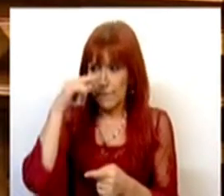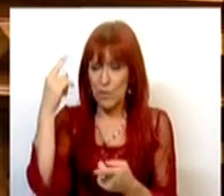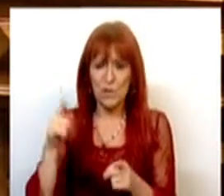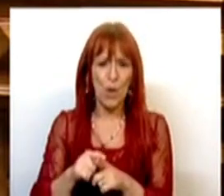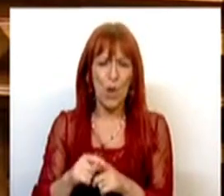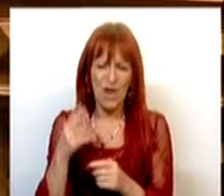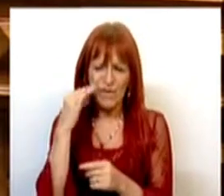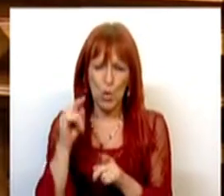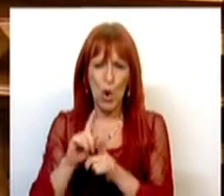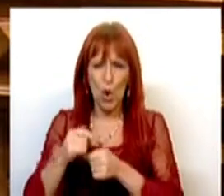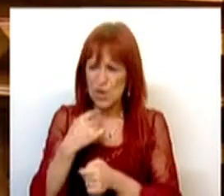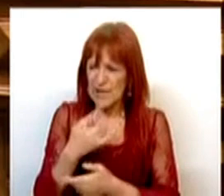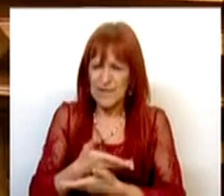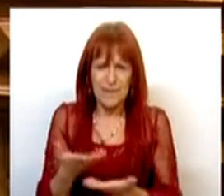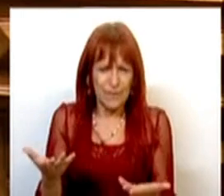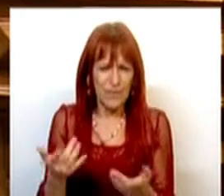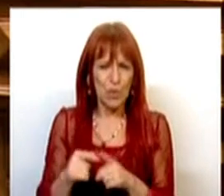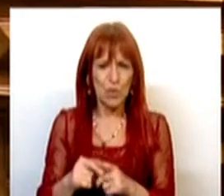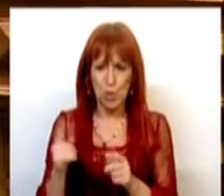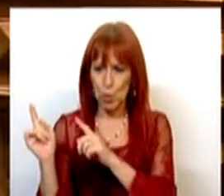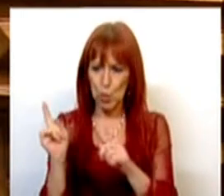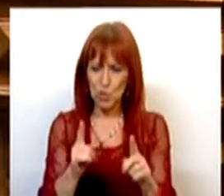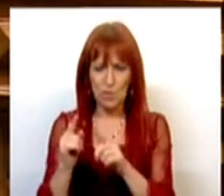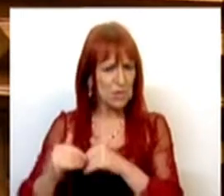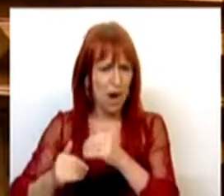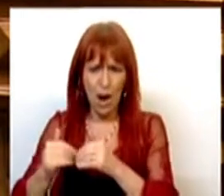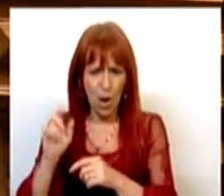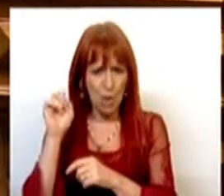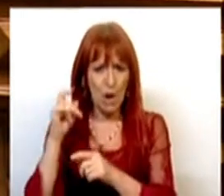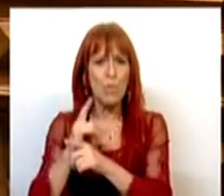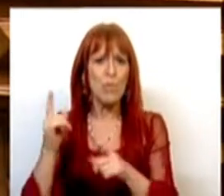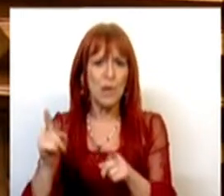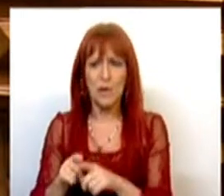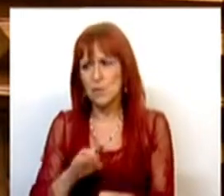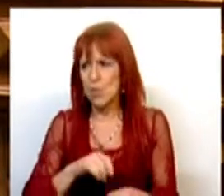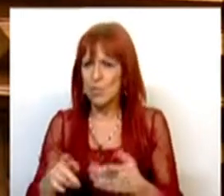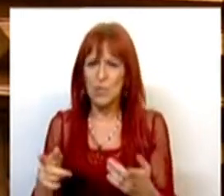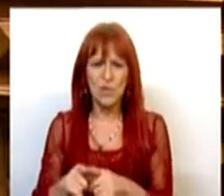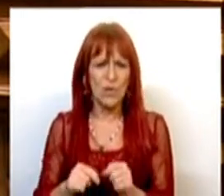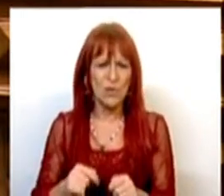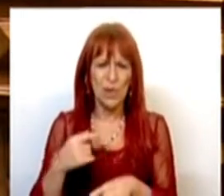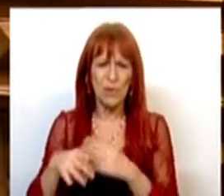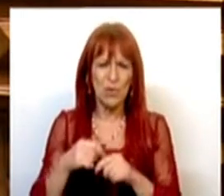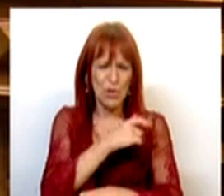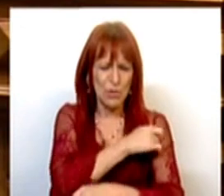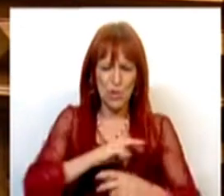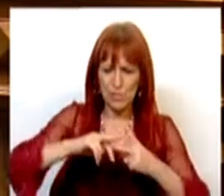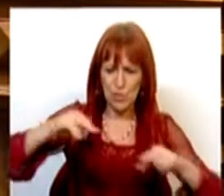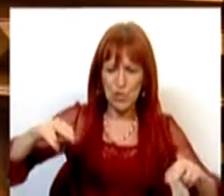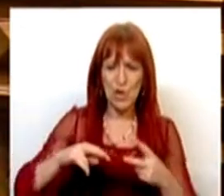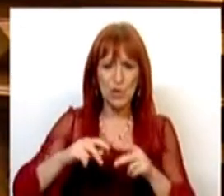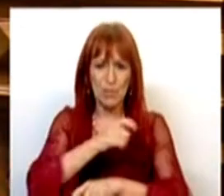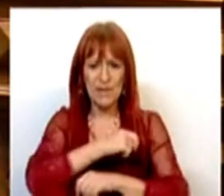É muito difícil passar pela vergonha daquilo que acabou de dizer. Os transportes não avançaram no Barreiro porquê? Ó, Sr. Deputado, eu não misturo os mandatos autárquicos com os